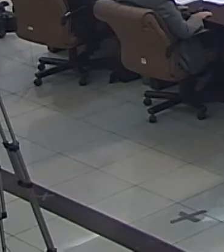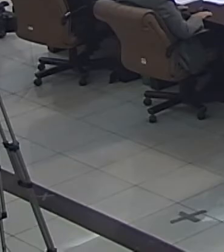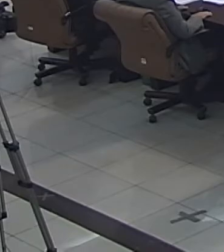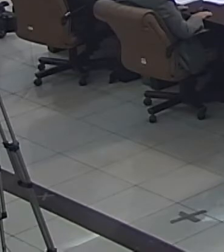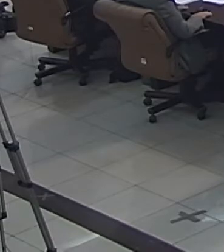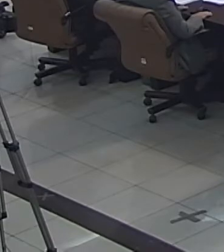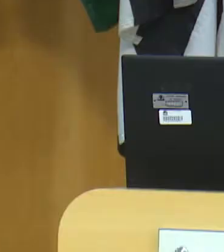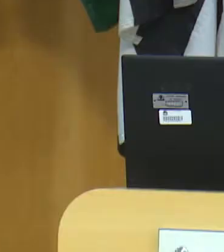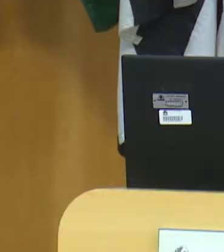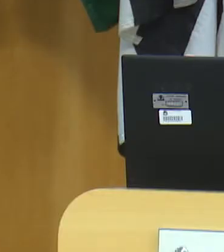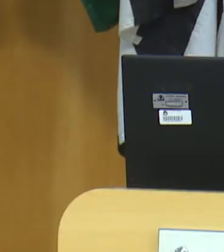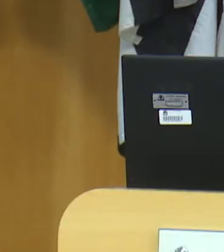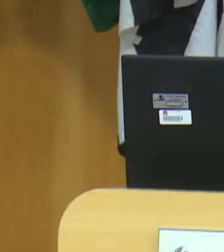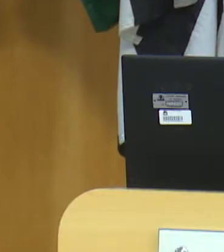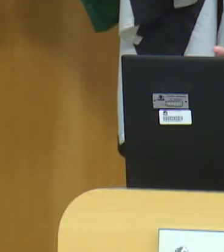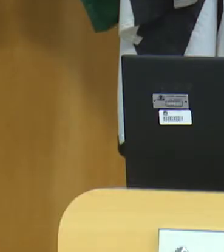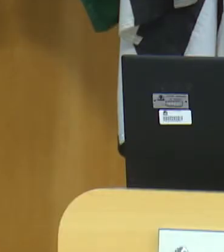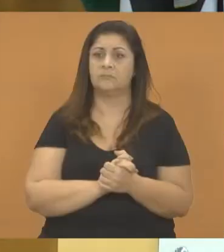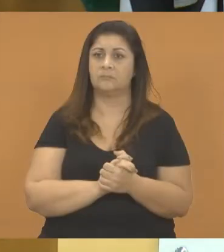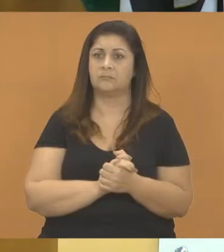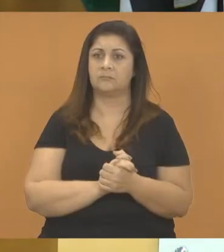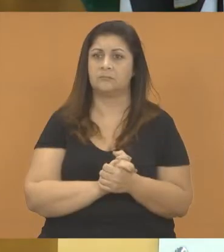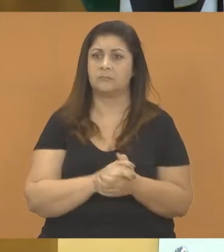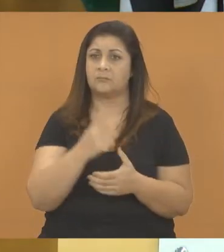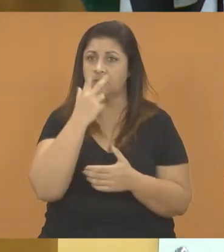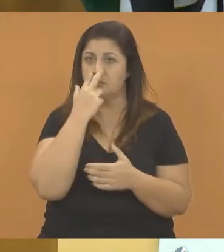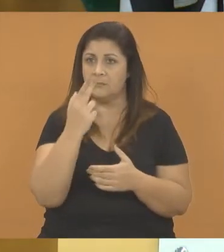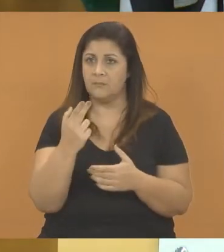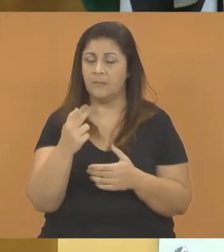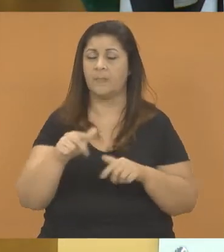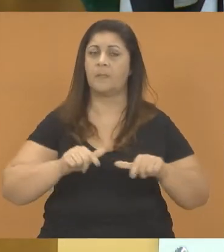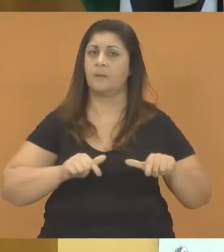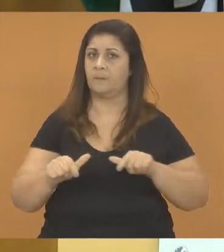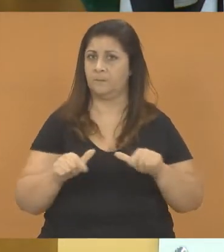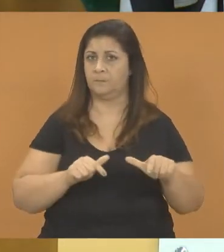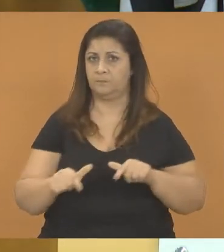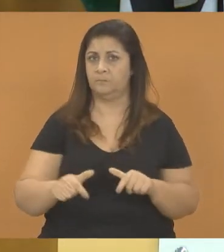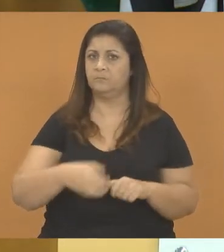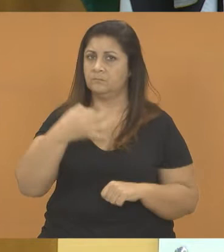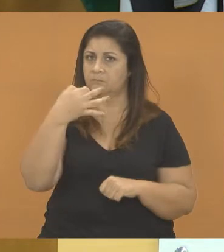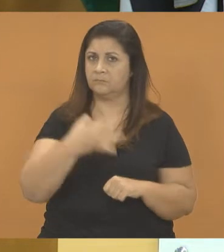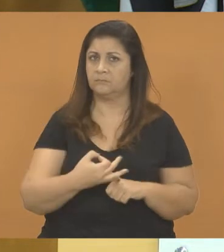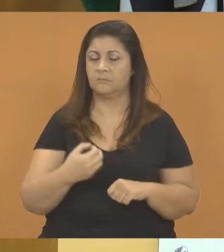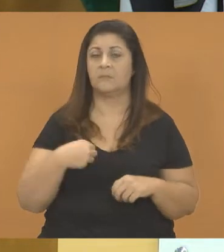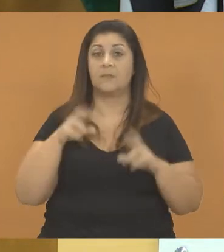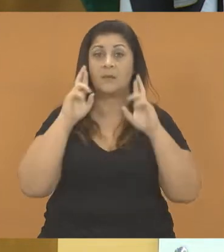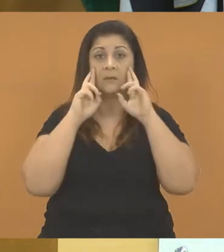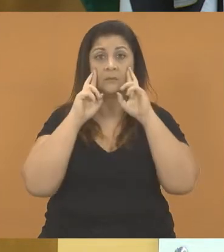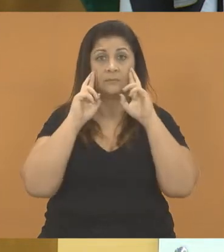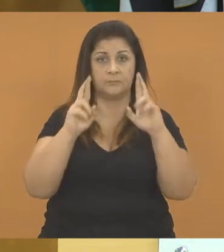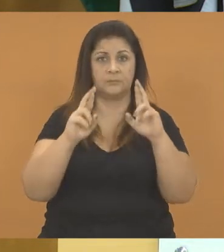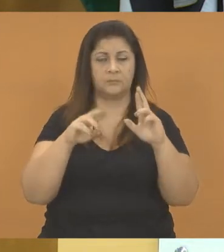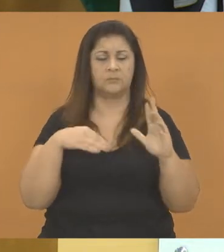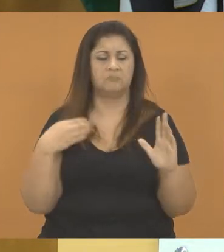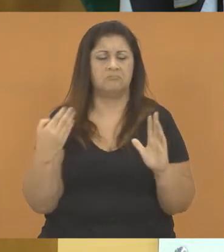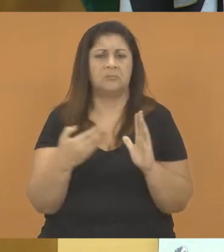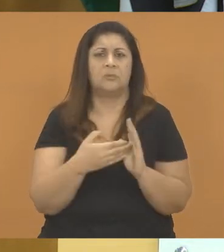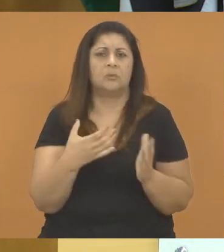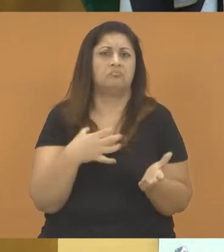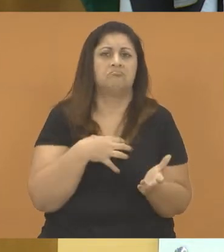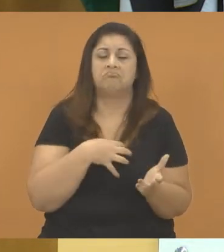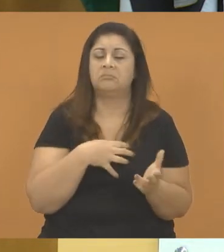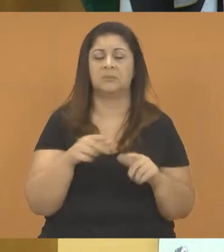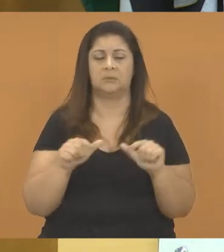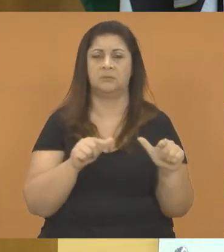cidade é eu acho que esse é um trabalho correto eu respeito todos os modos de todos os vereadores